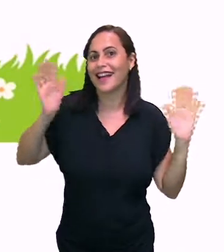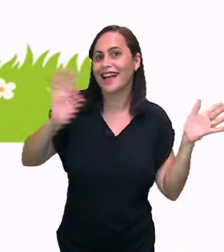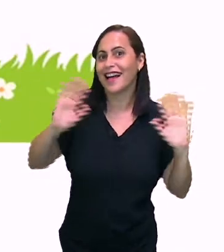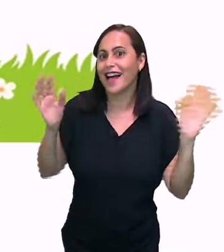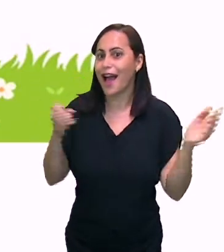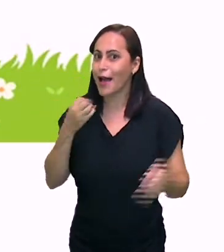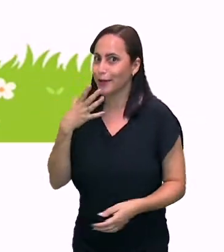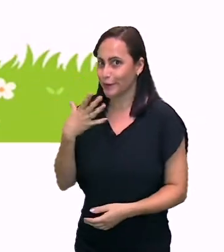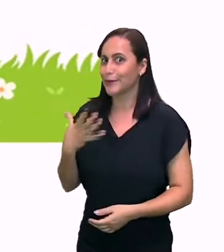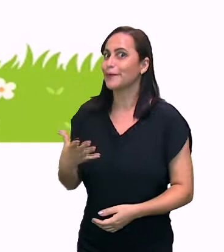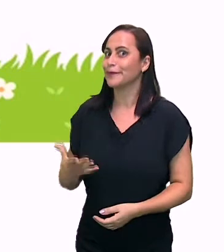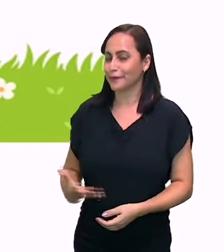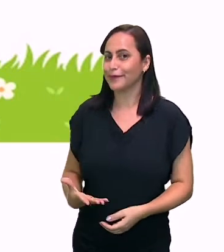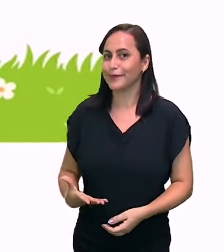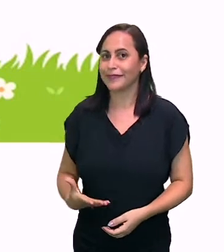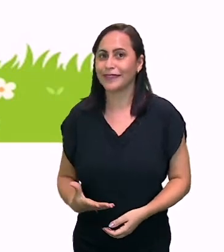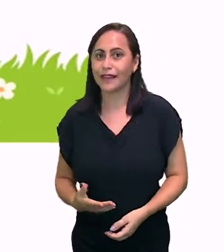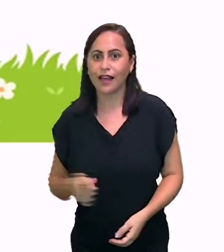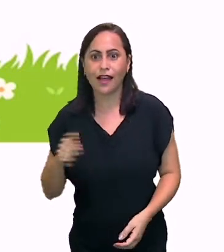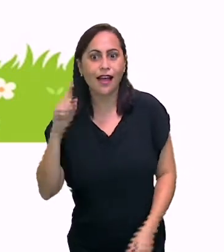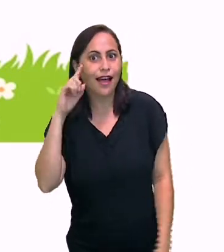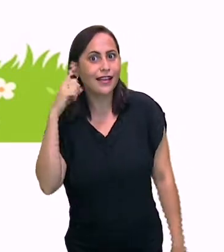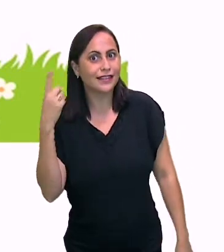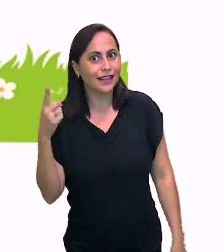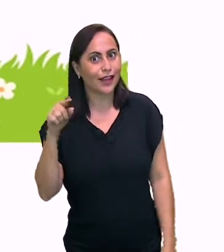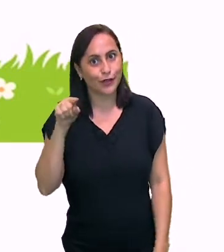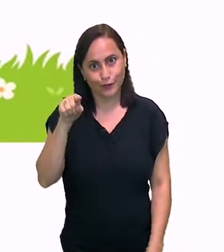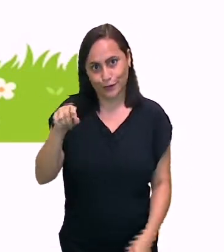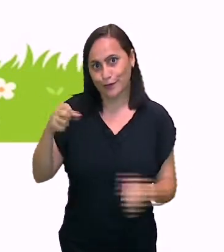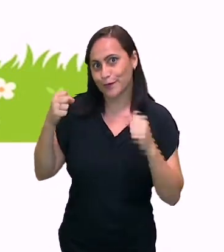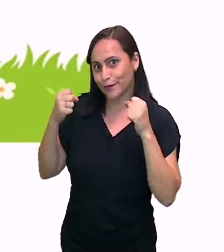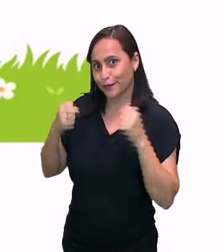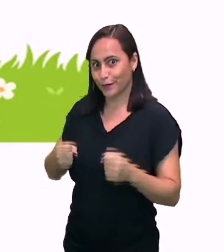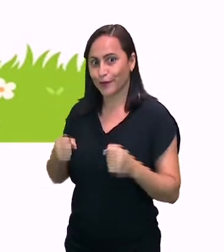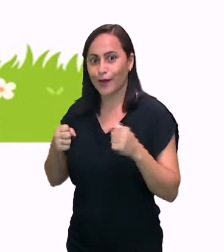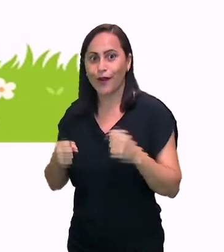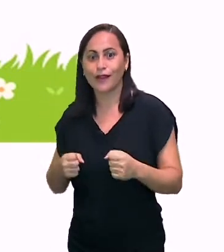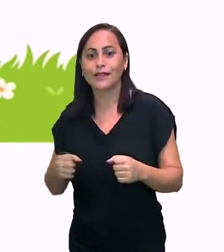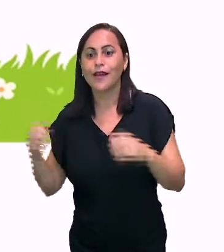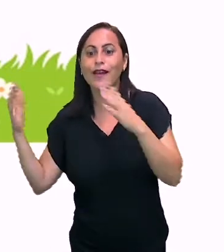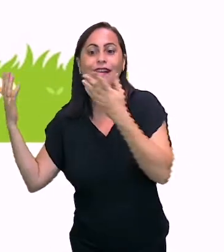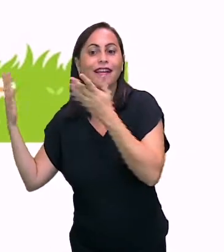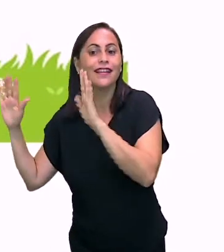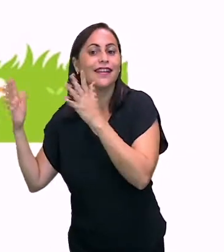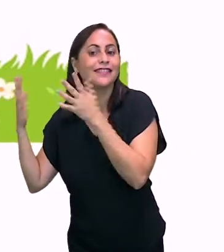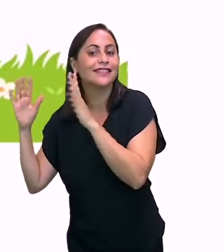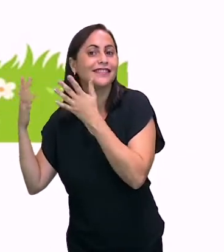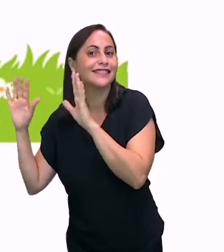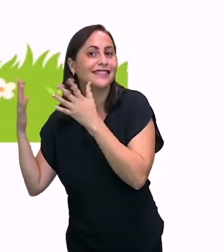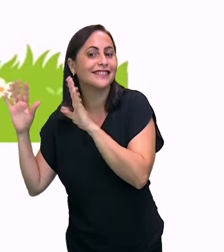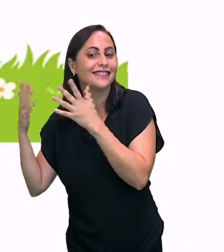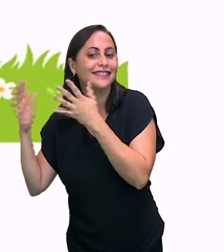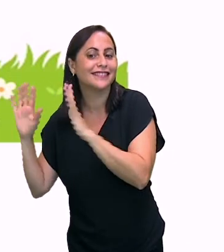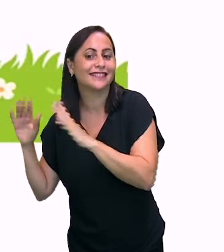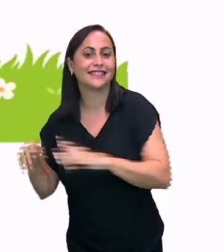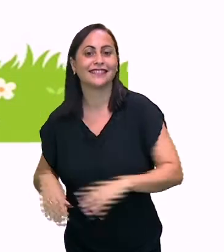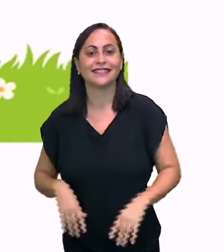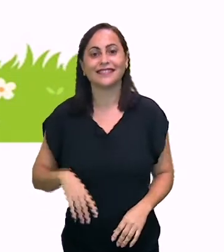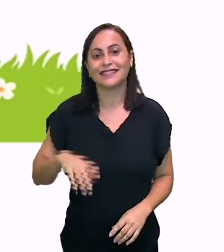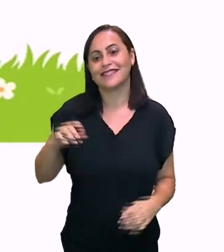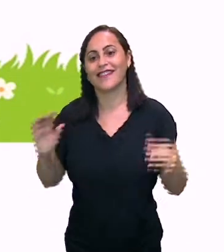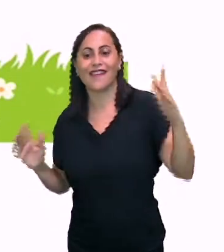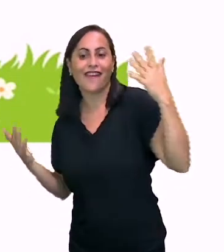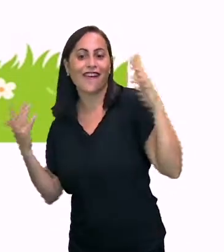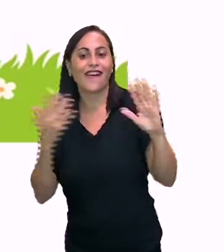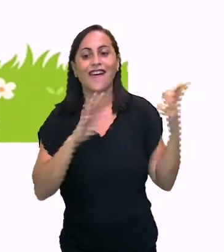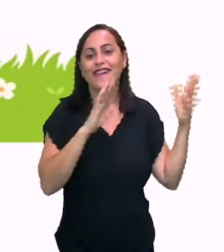Olá, como vai? Será que você pode bater as mãos enquanto